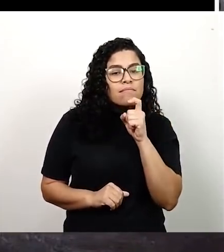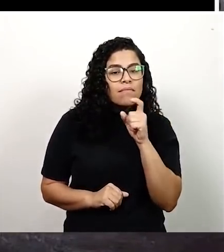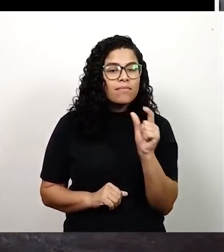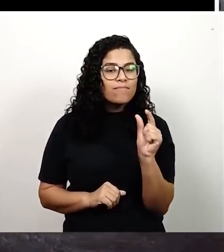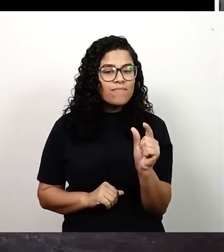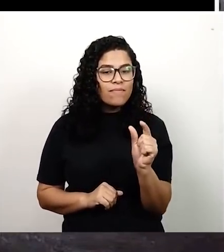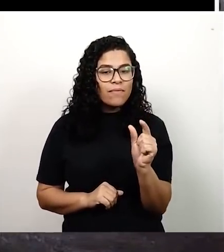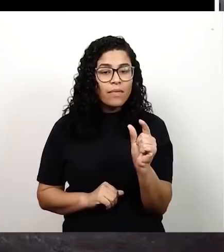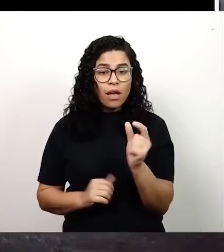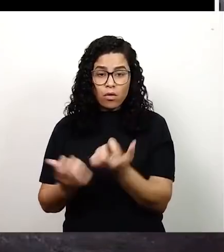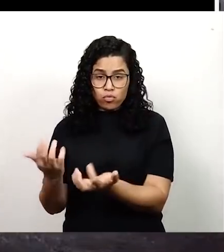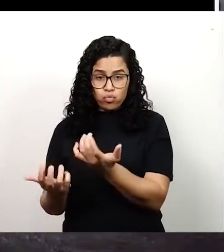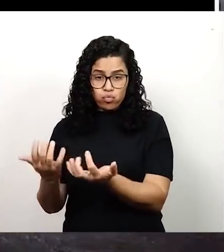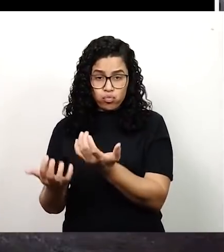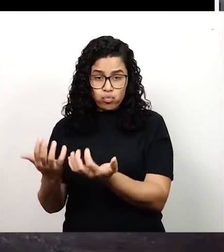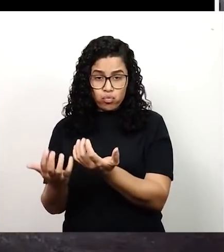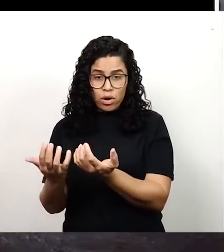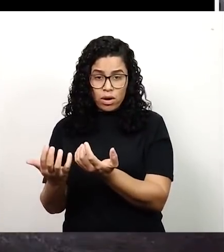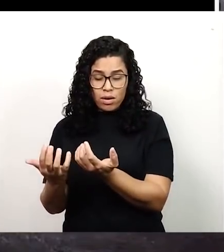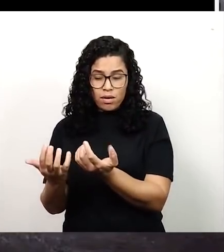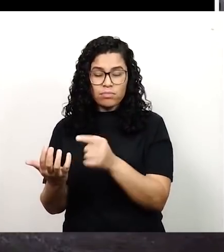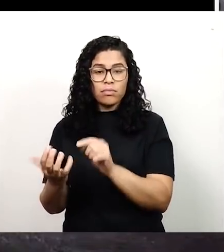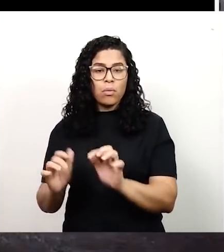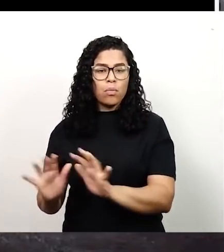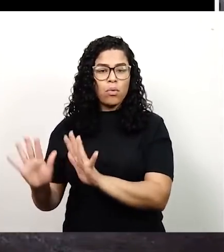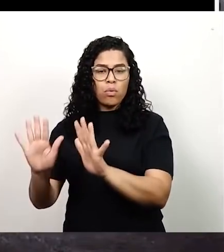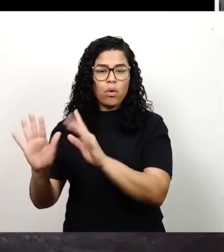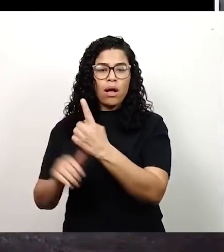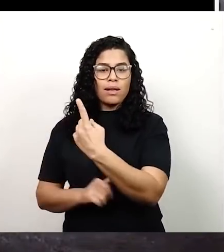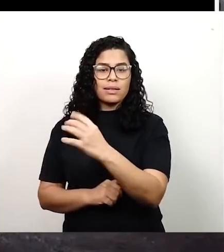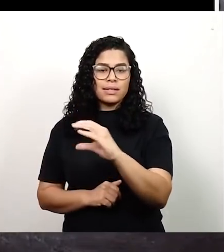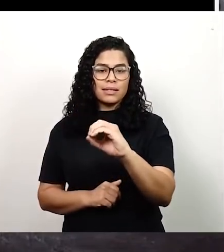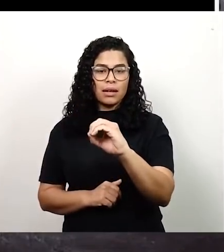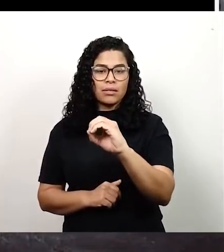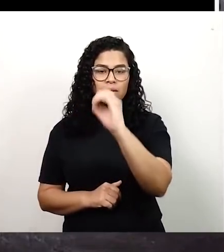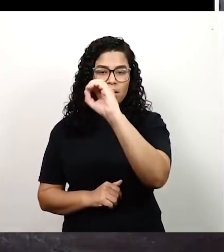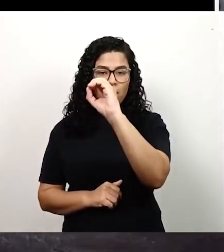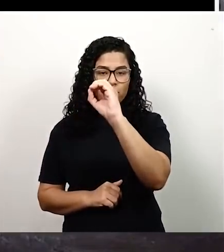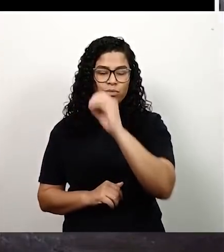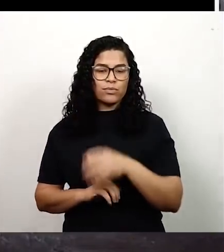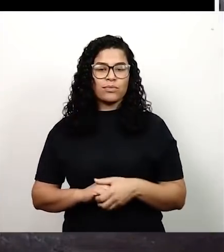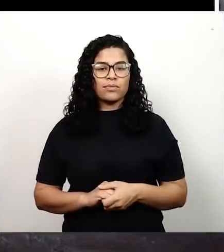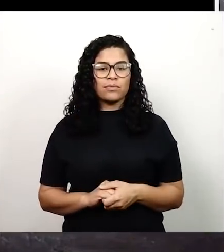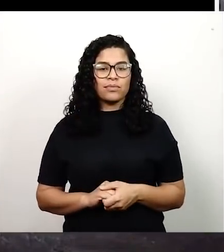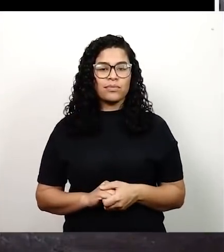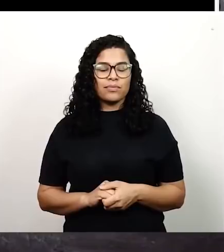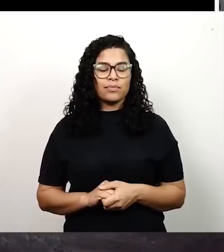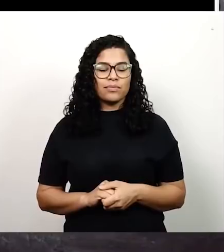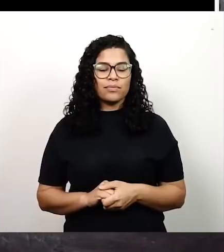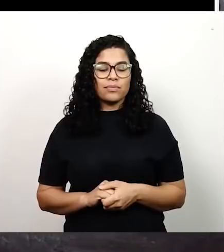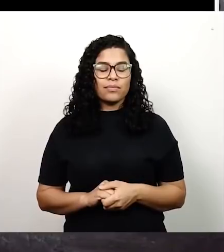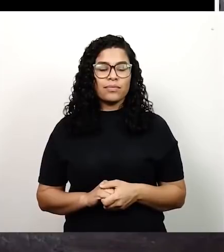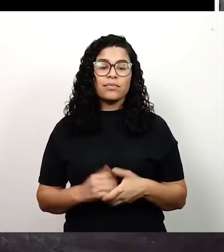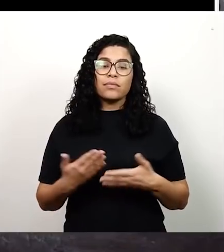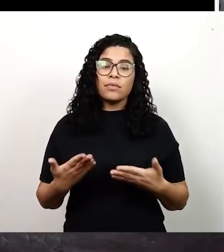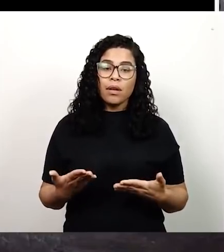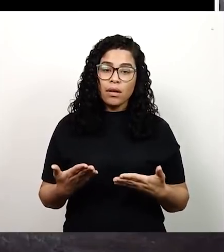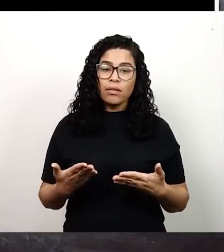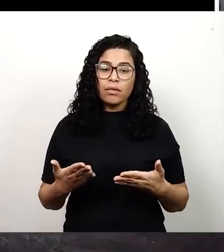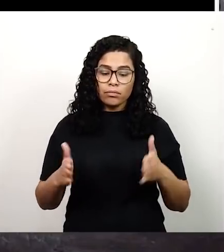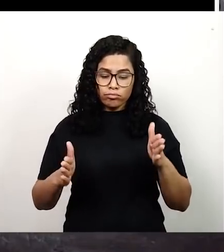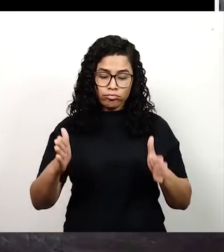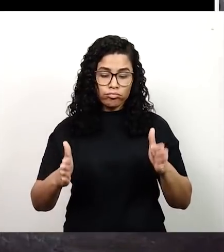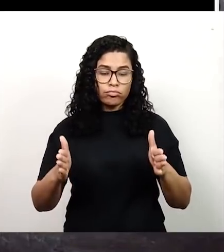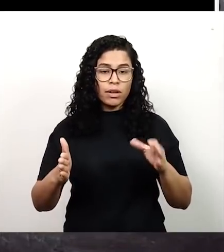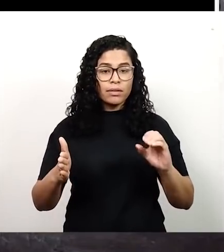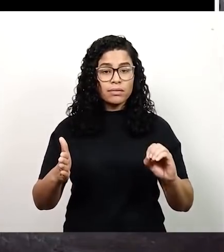água ferve e que começa a evaporar, ele chamaria de 100 graus. Depois ele pegou esse espaço de